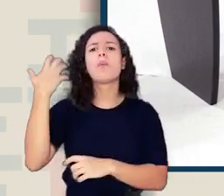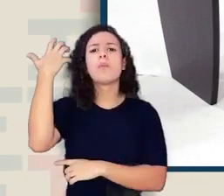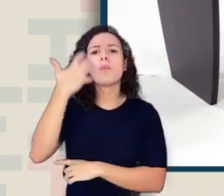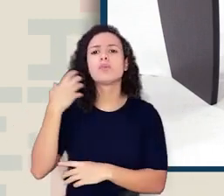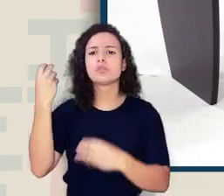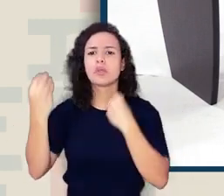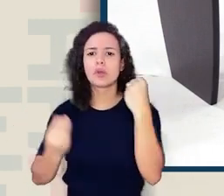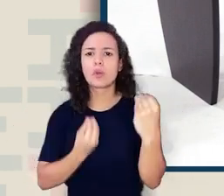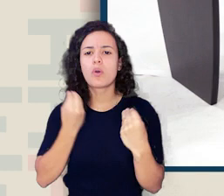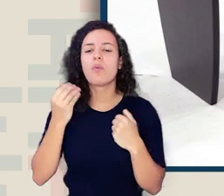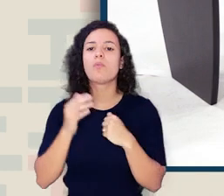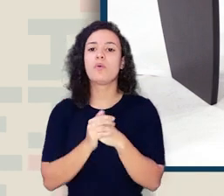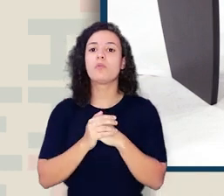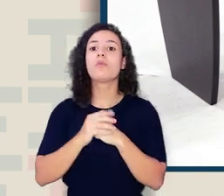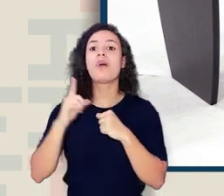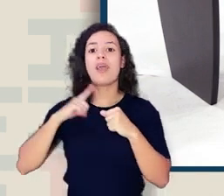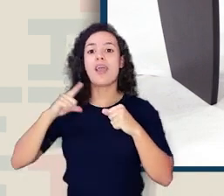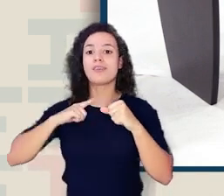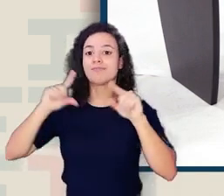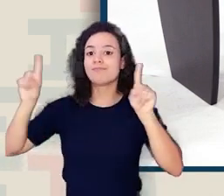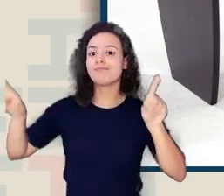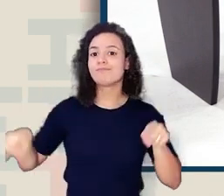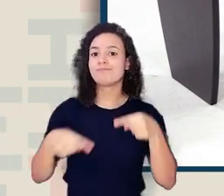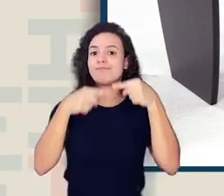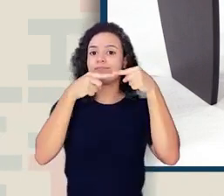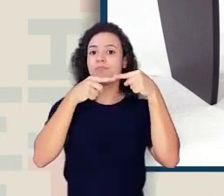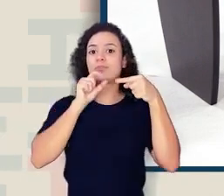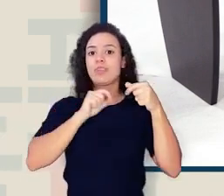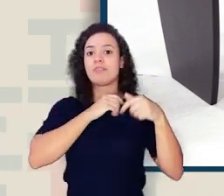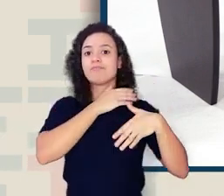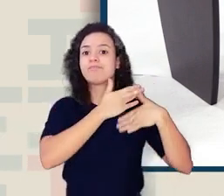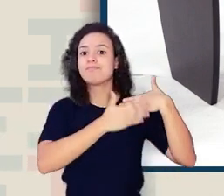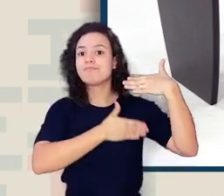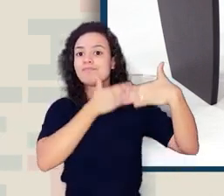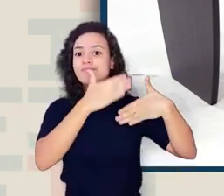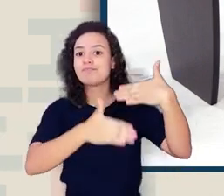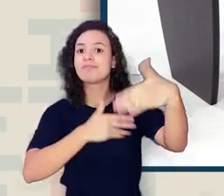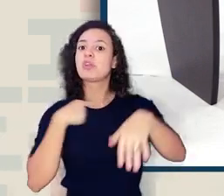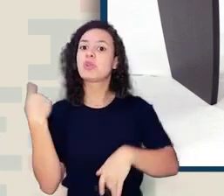sua música, bem como são associados aos